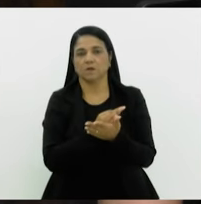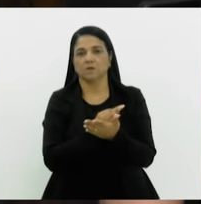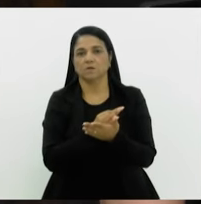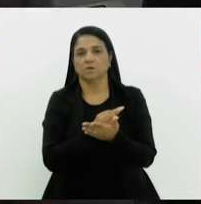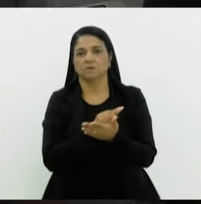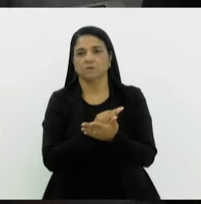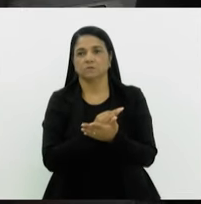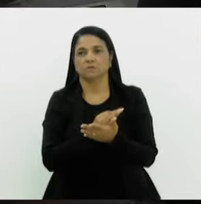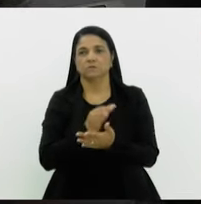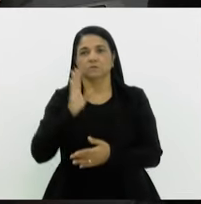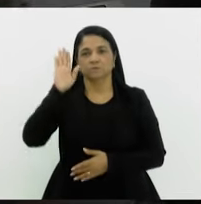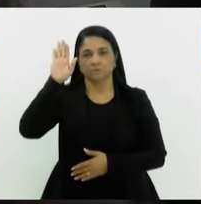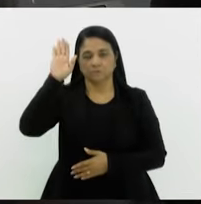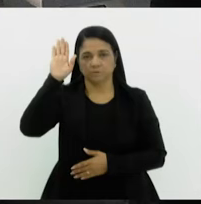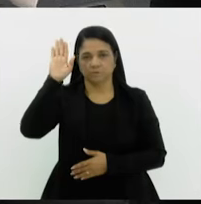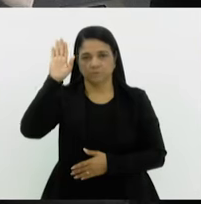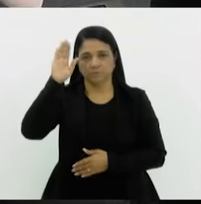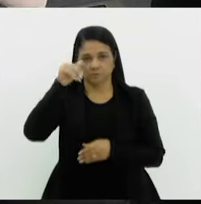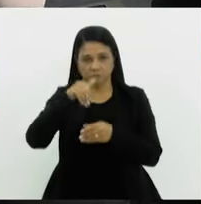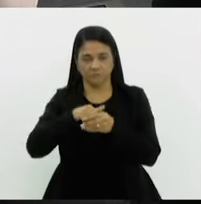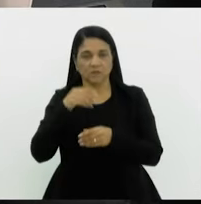Para deputado Mink.